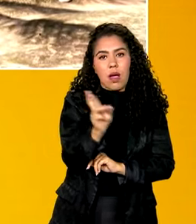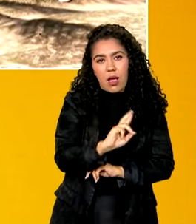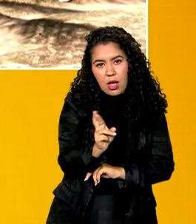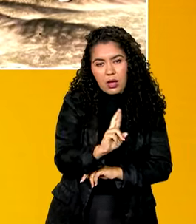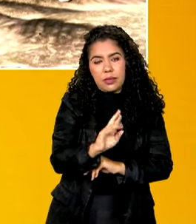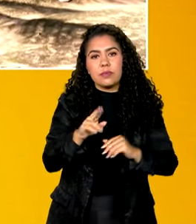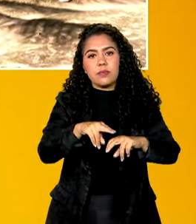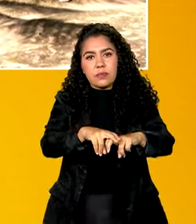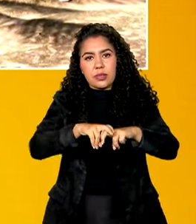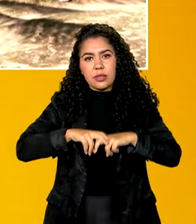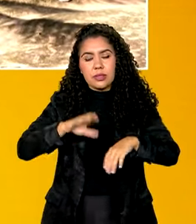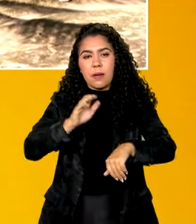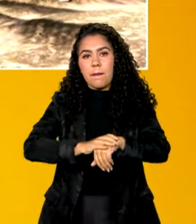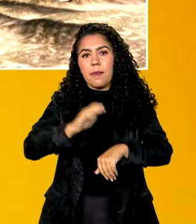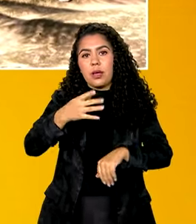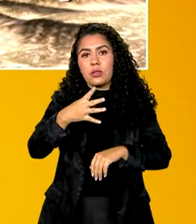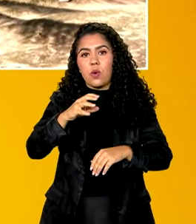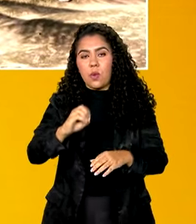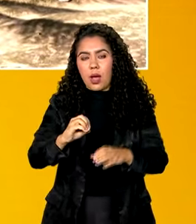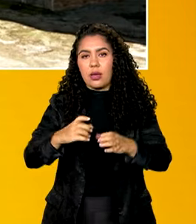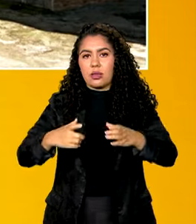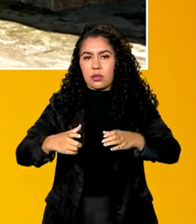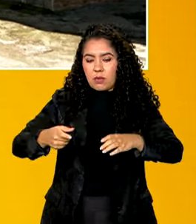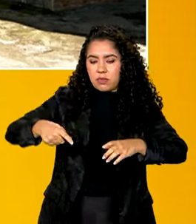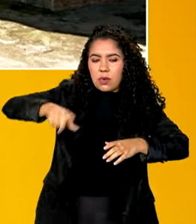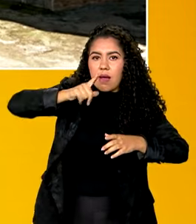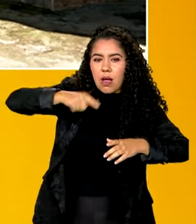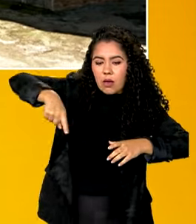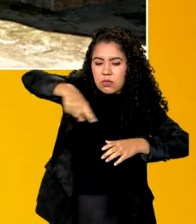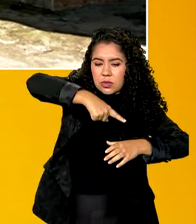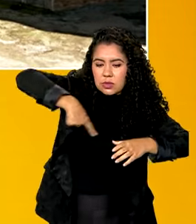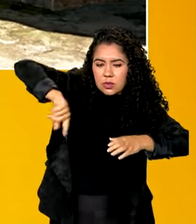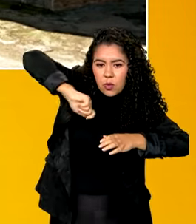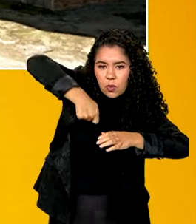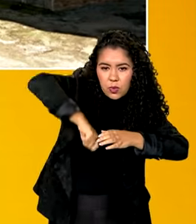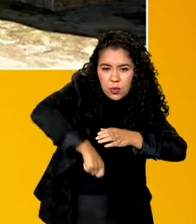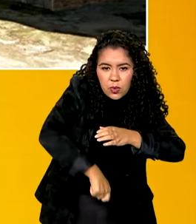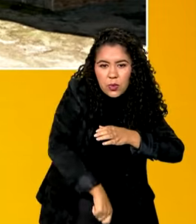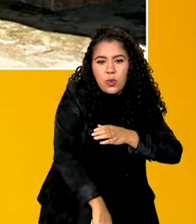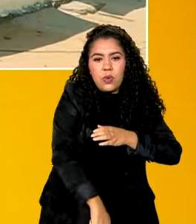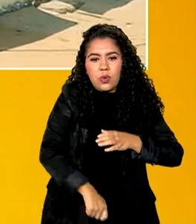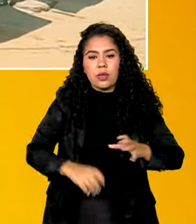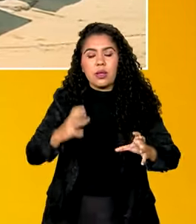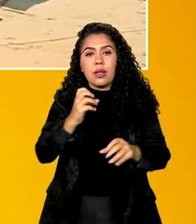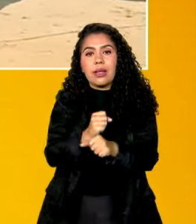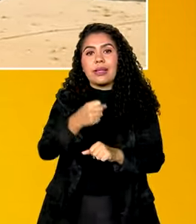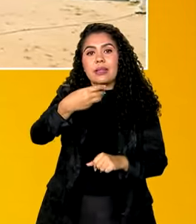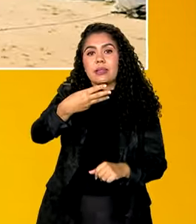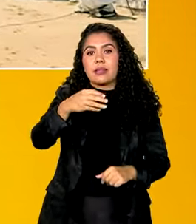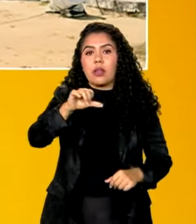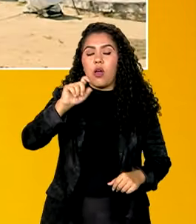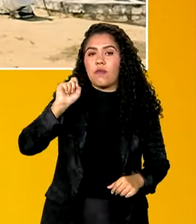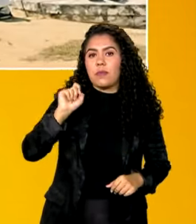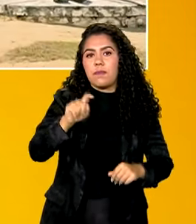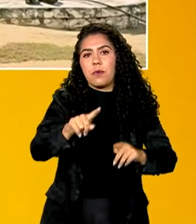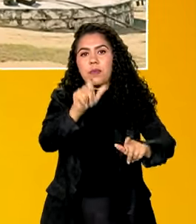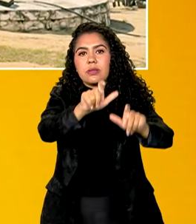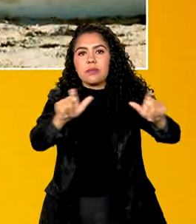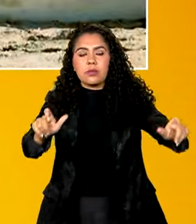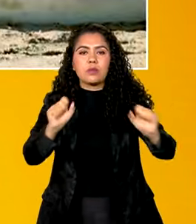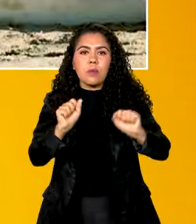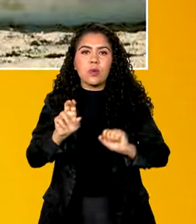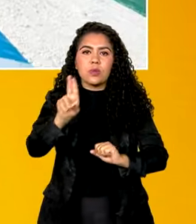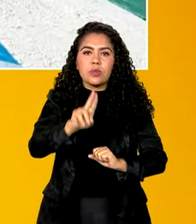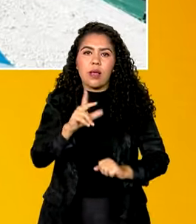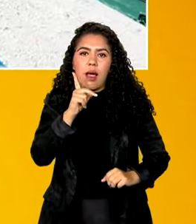mil cisternas devem ser construídas na região Nordeste. São 39 mil para consumo humano, para que as pessoas possam consumir água,